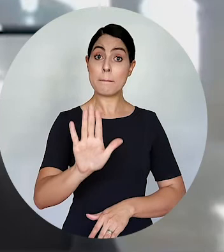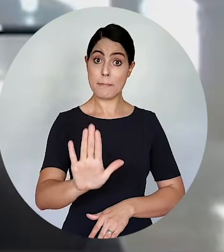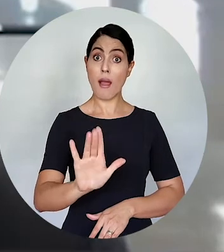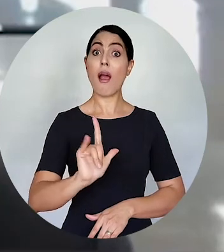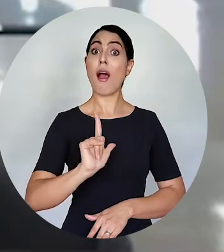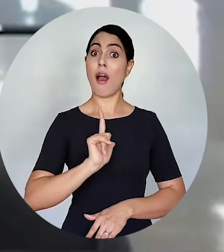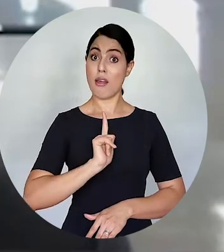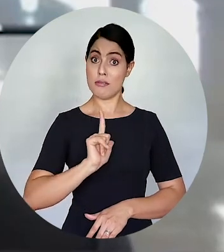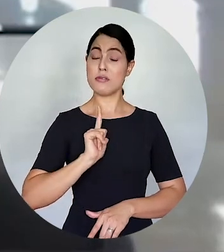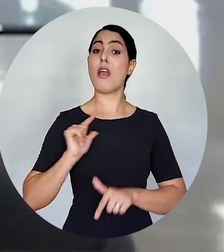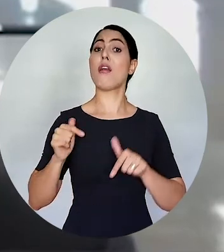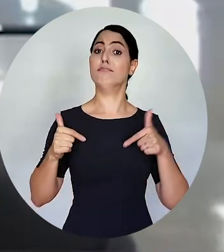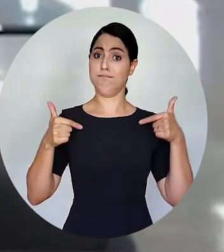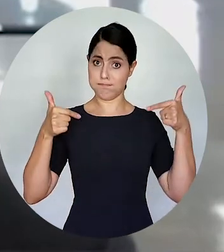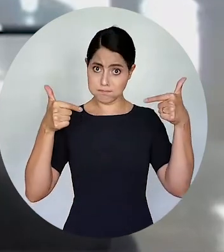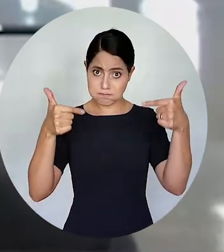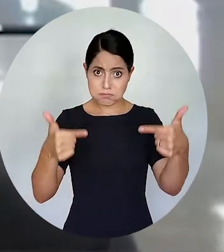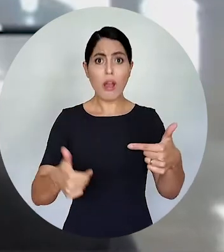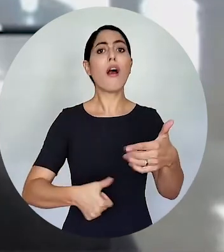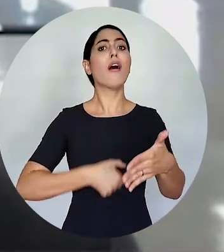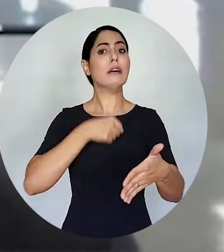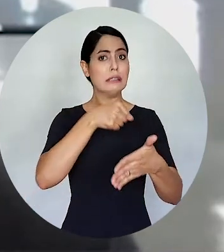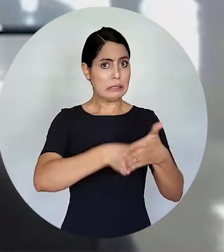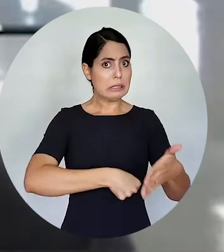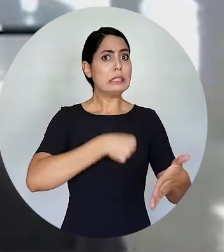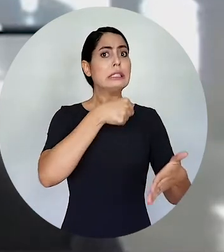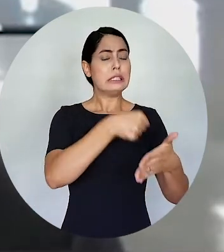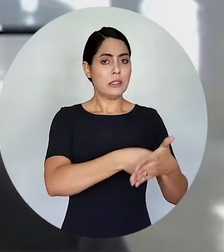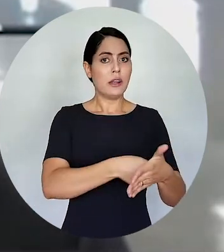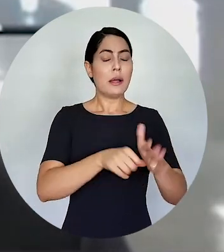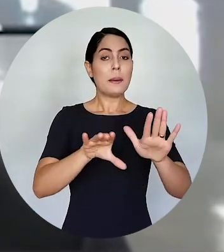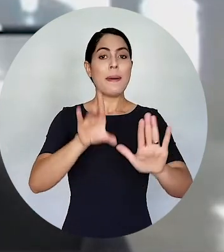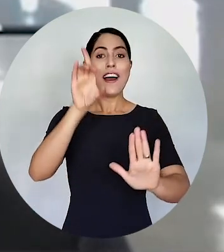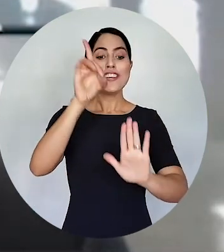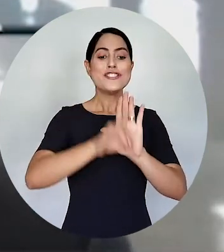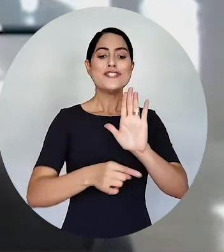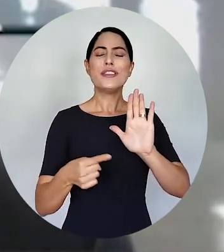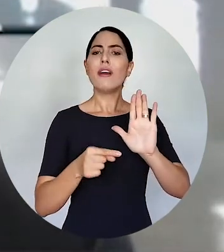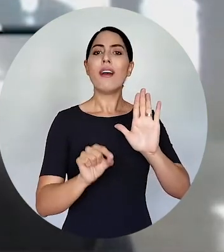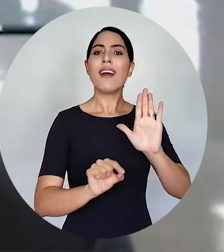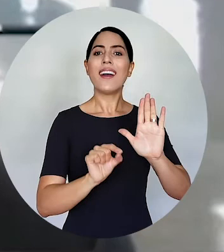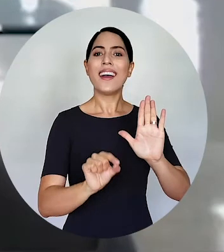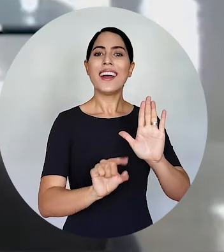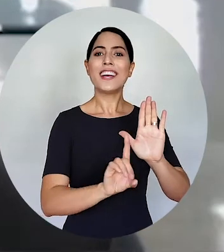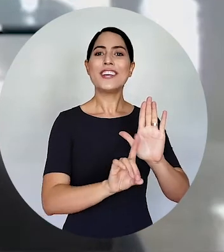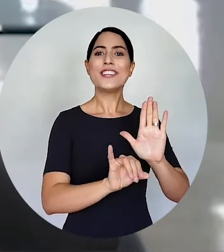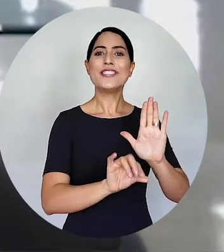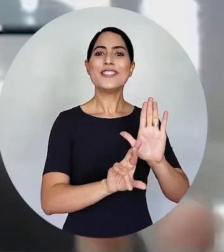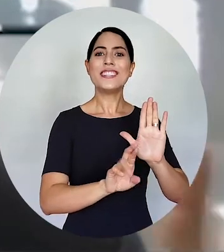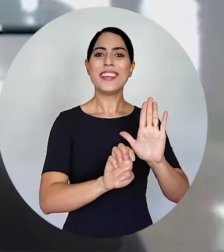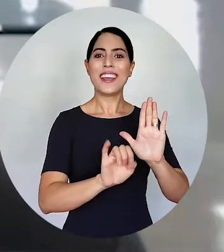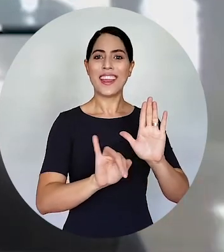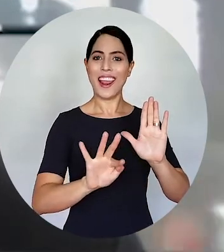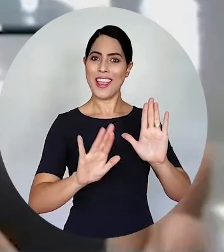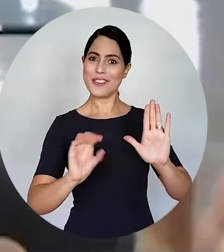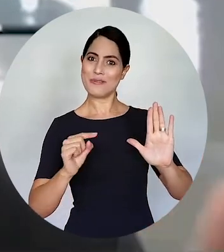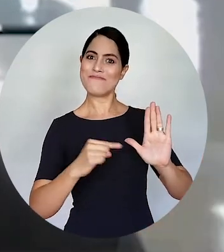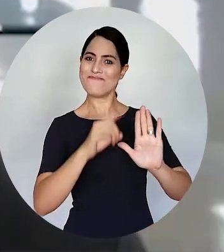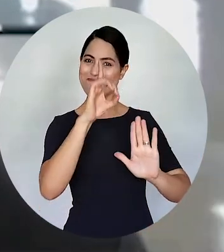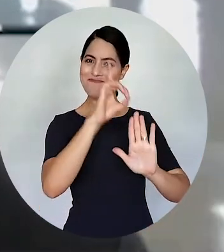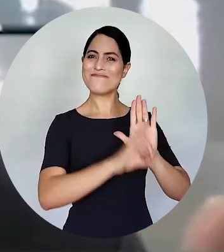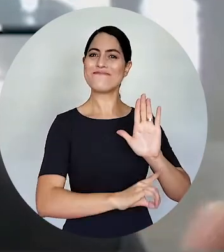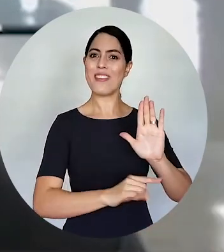cada um, tem sido uma constante luta. O direito, essa disciplina